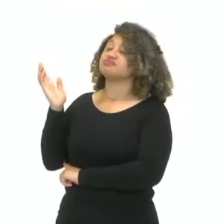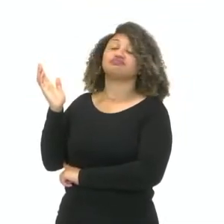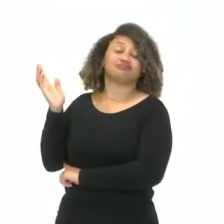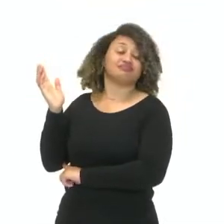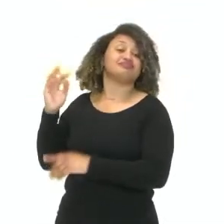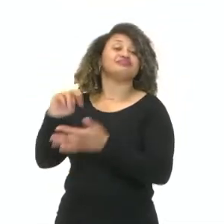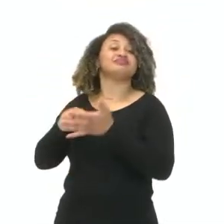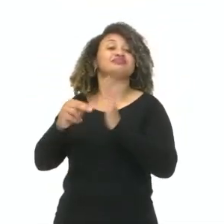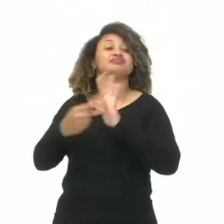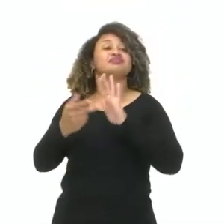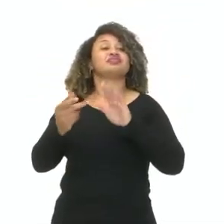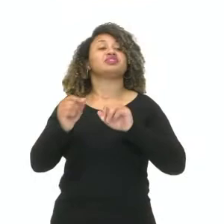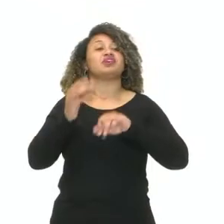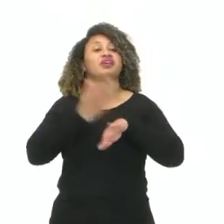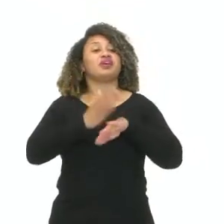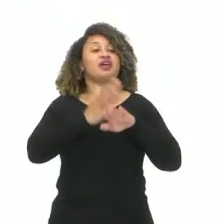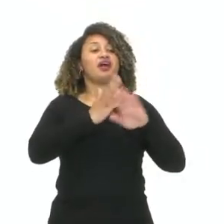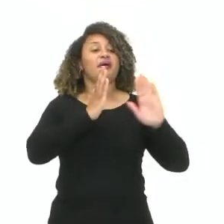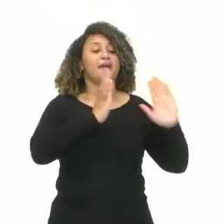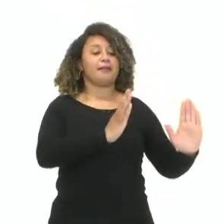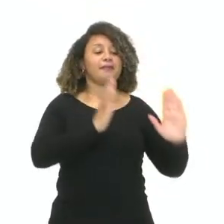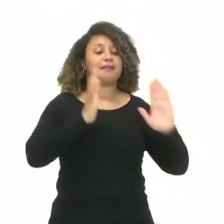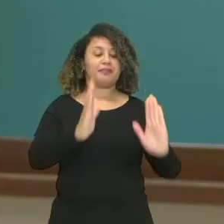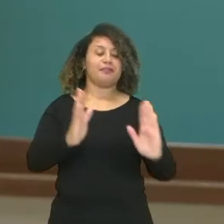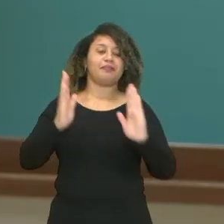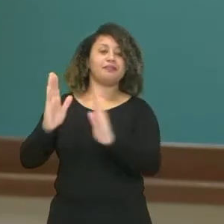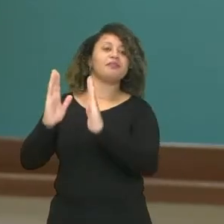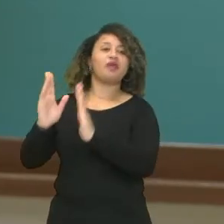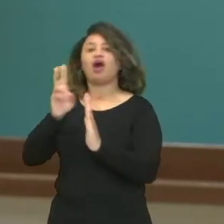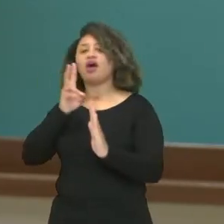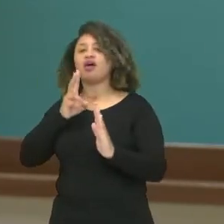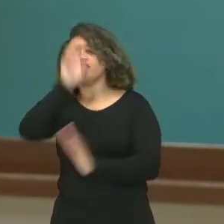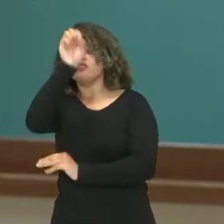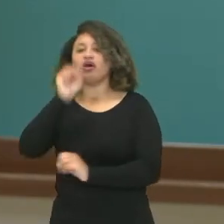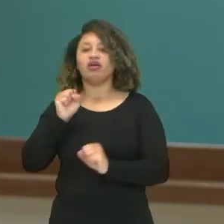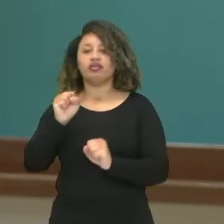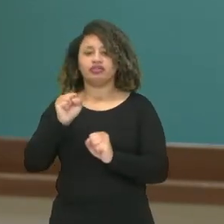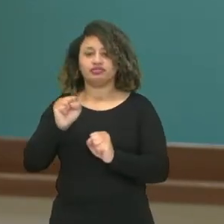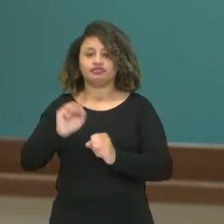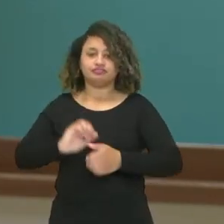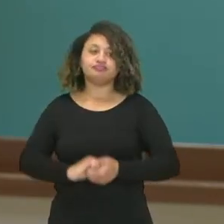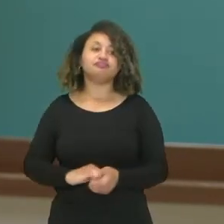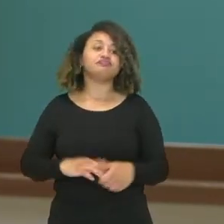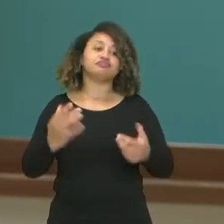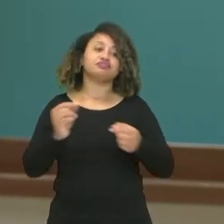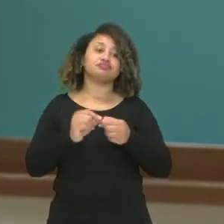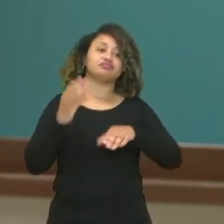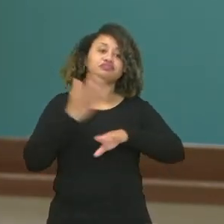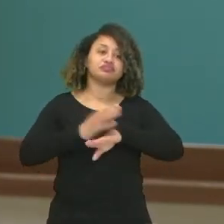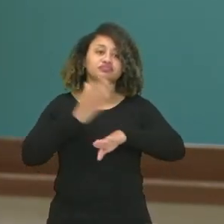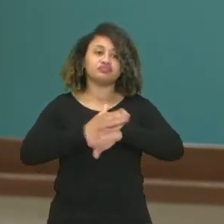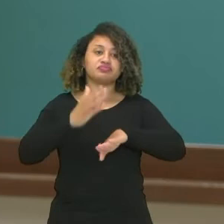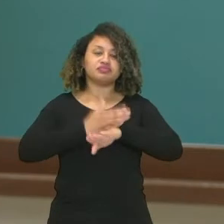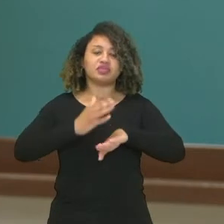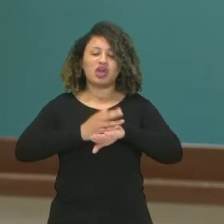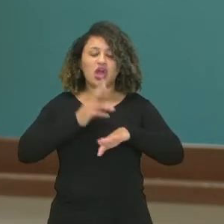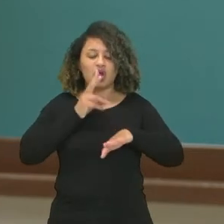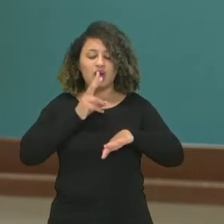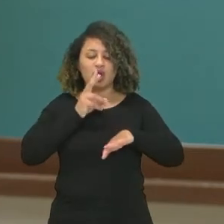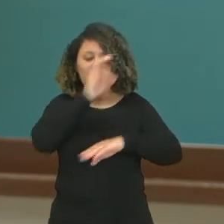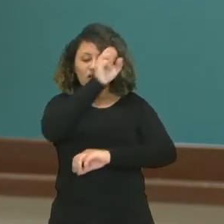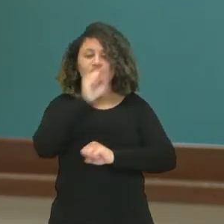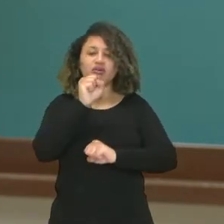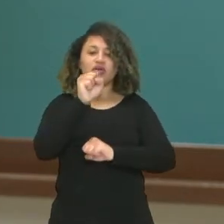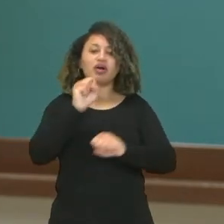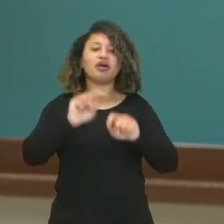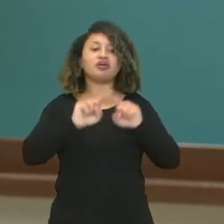treino intervalado de alta intensidade. Então, eu vou realizar um treino com alta intensidade